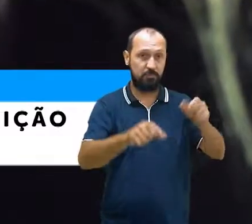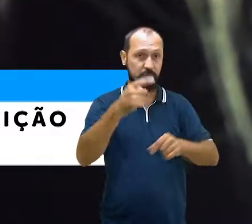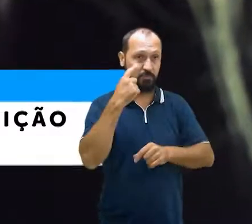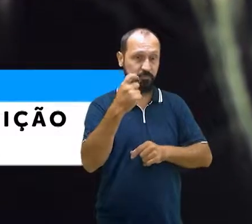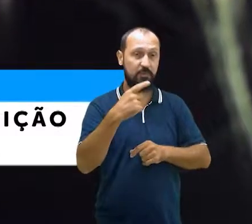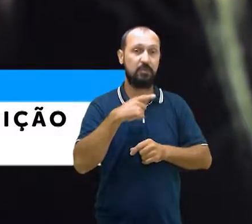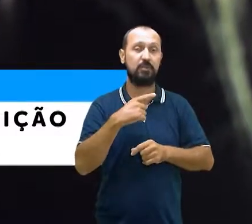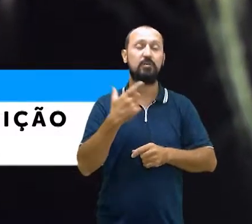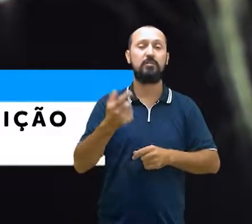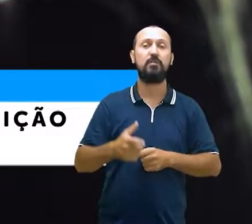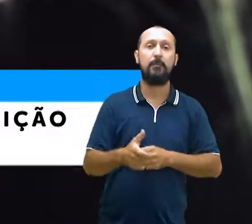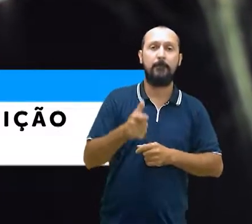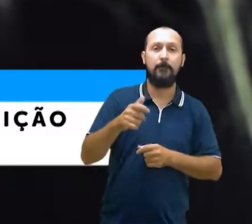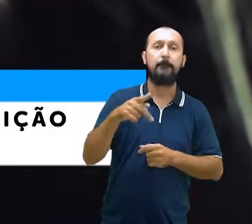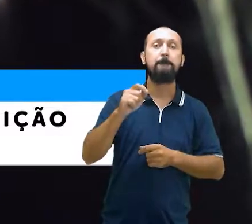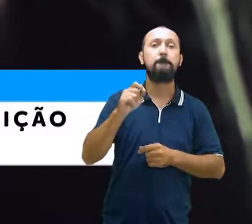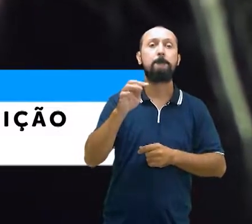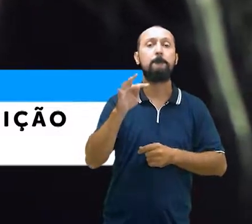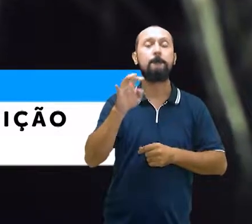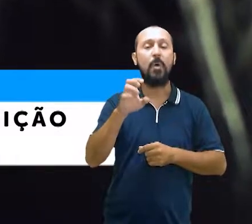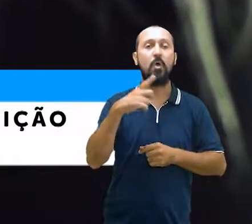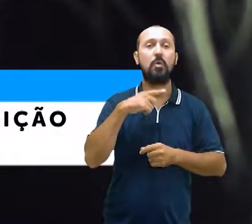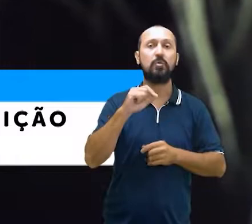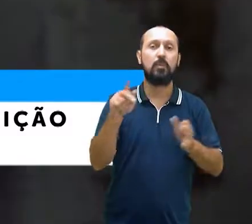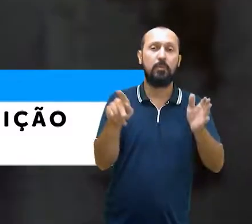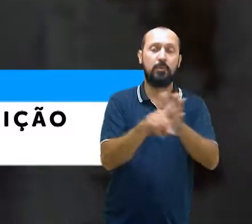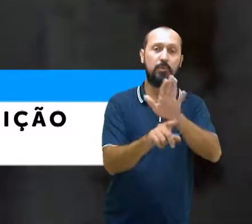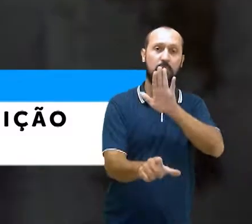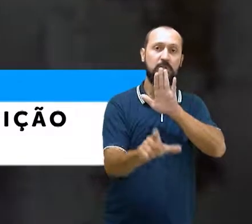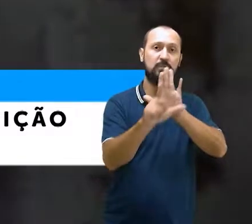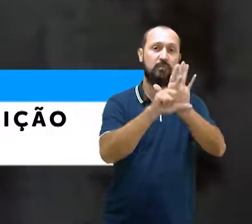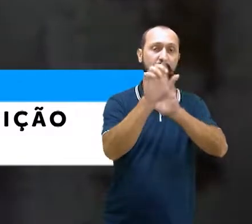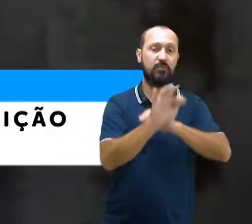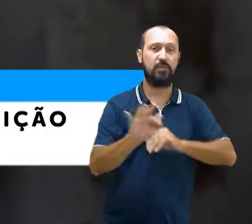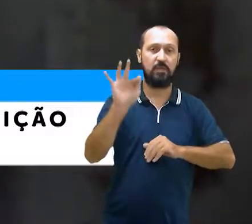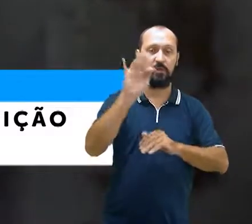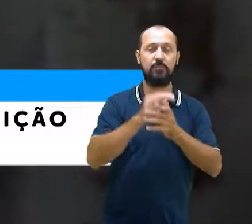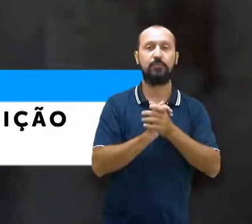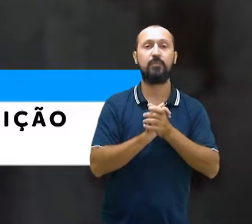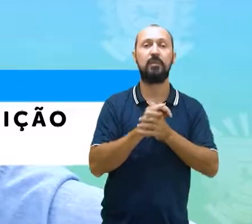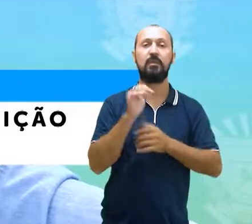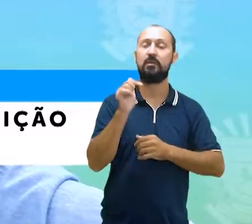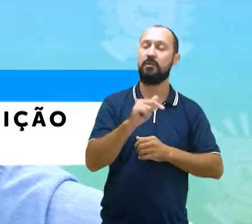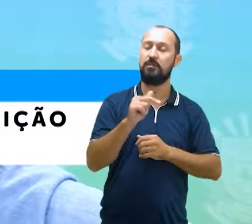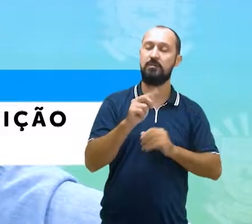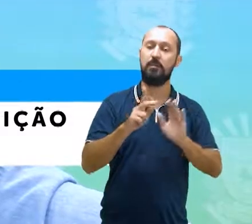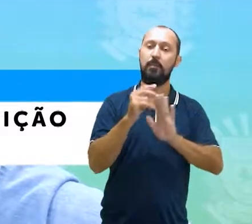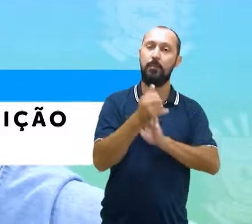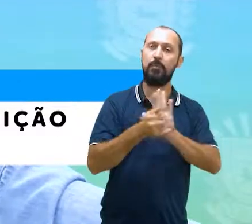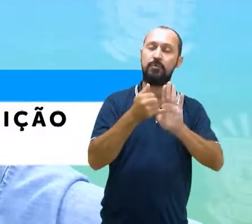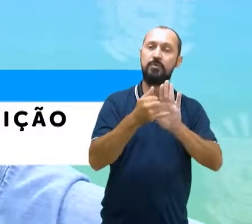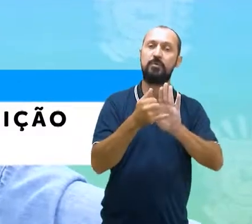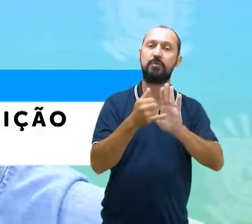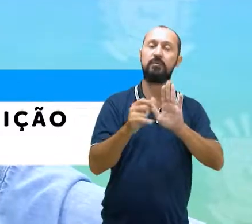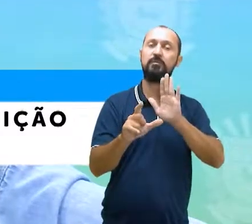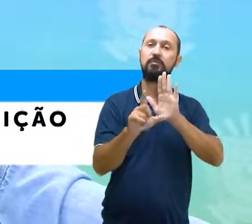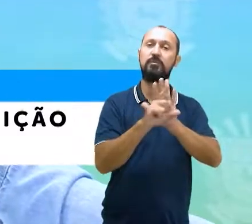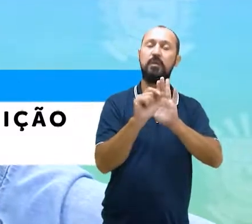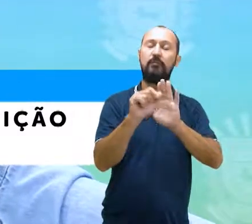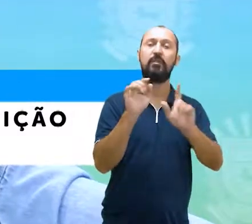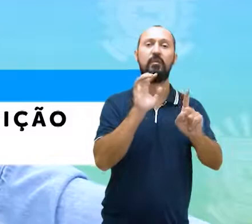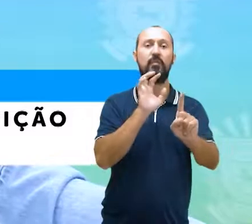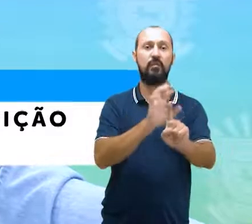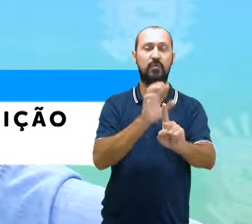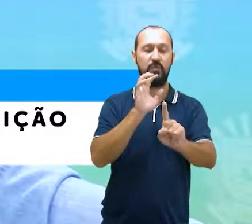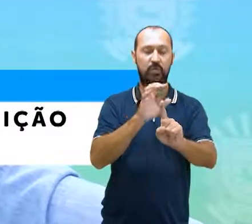os interessados em retirar o porte de armas de fogo, conforme legislação federal. Esse projeto de lei, na realidade,